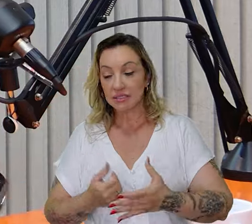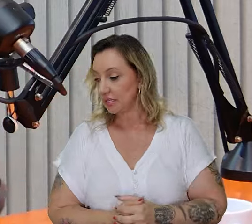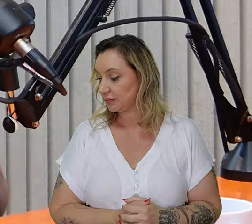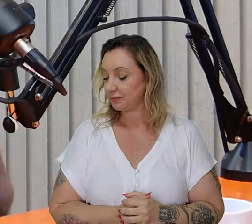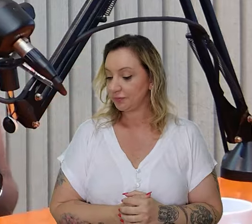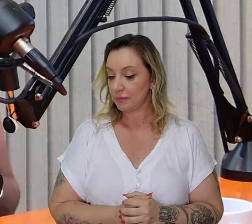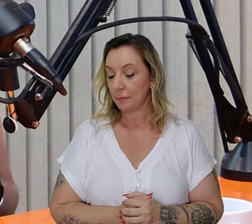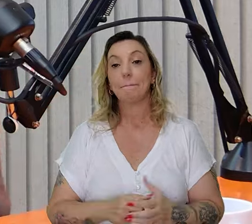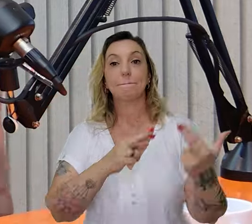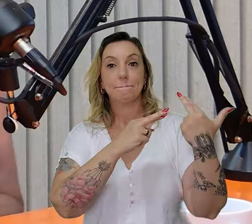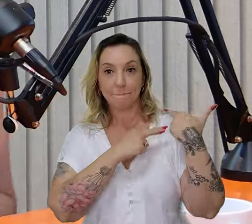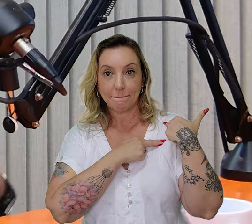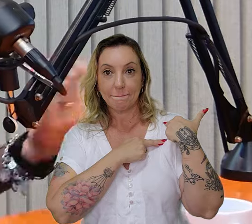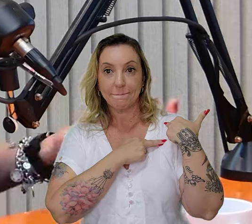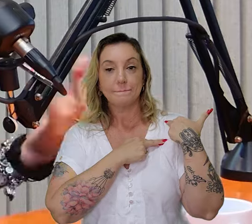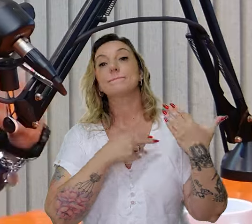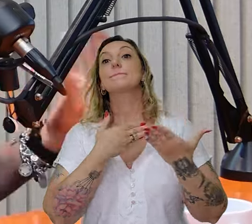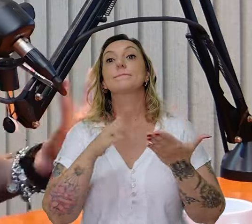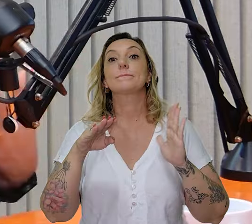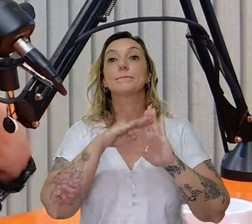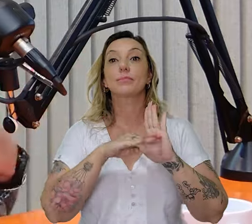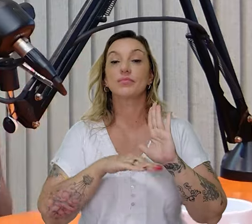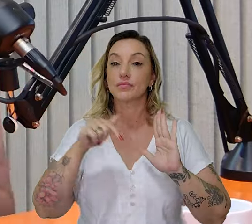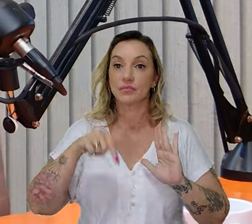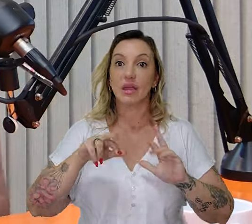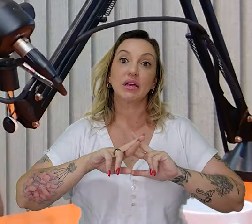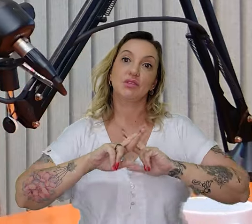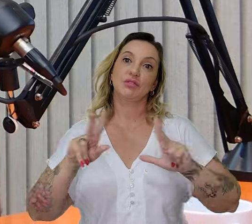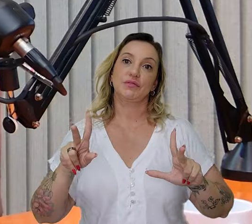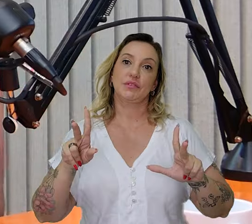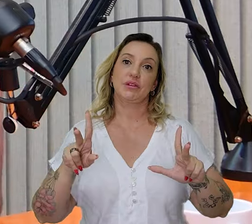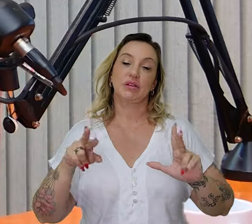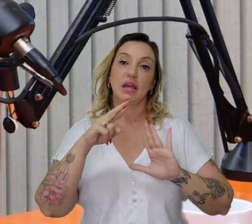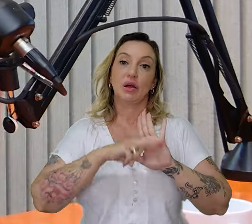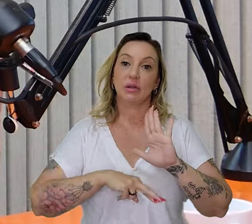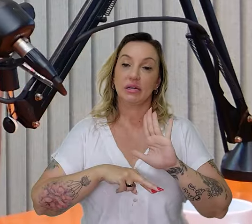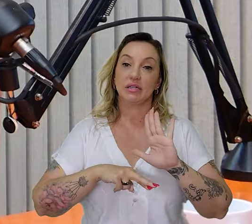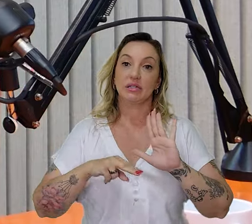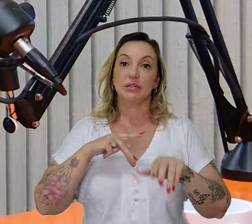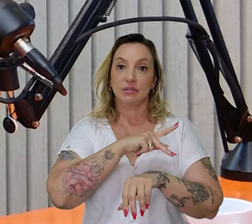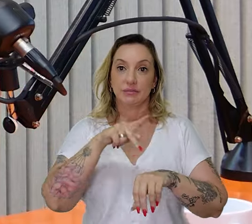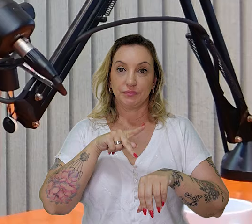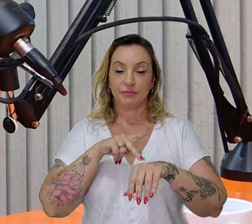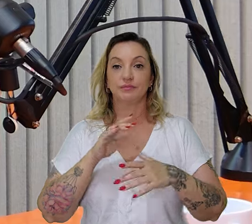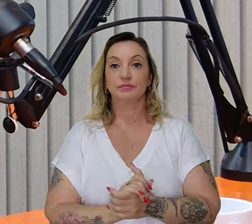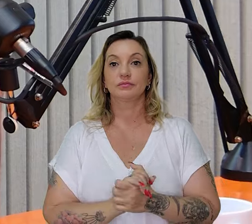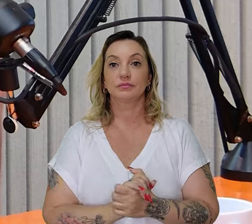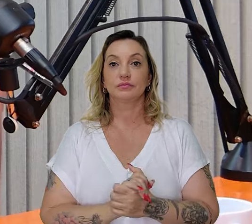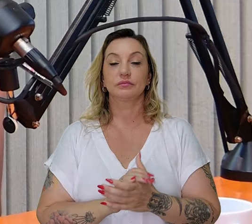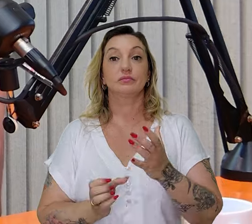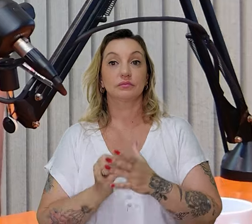de abrir um programa aqui é diferente toda essa regulamentação nos países então na fse University a